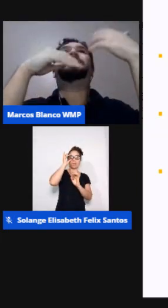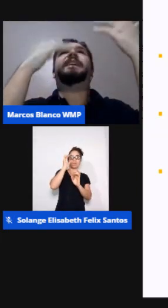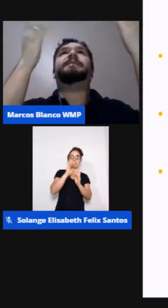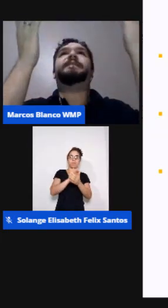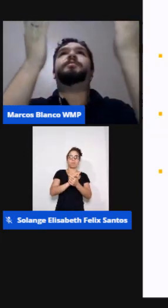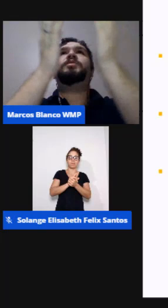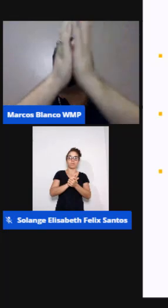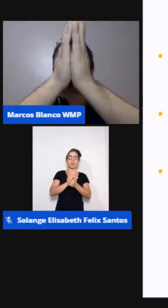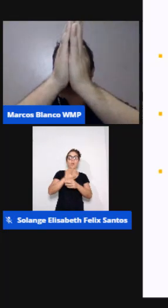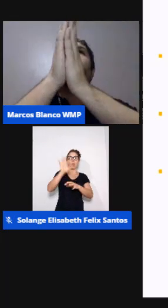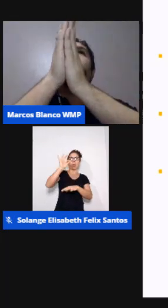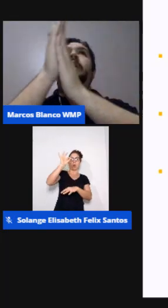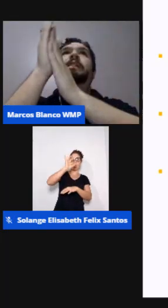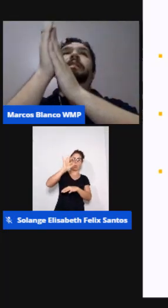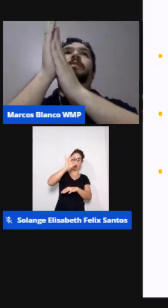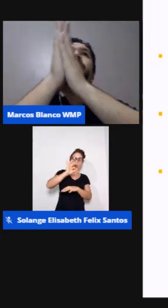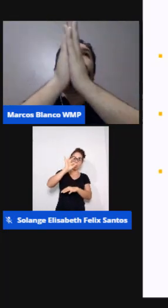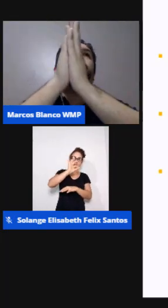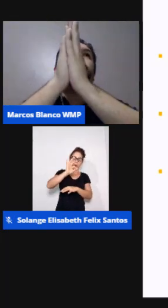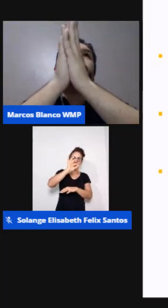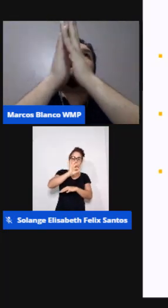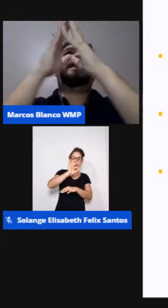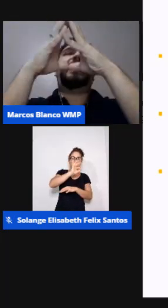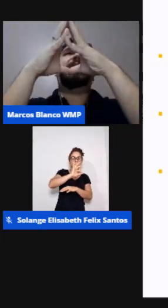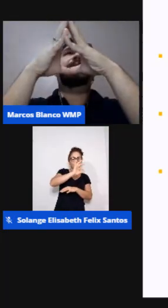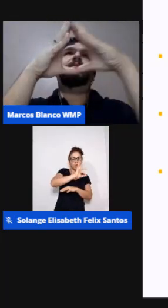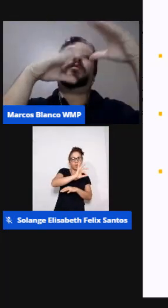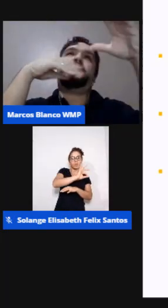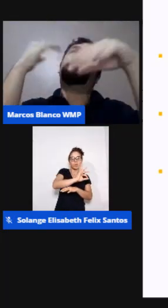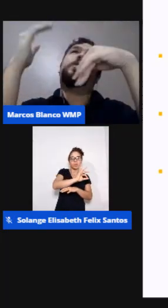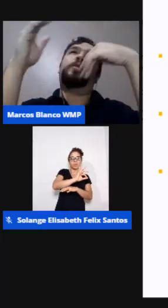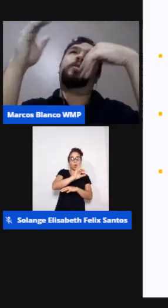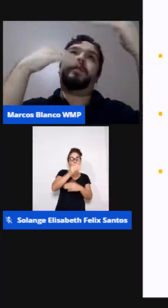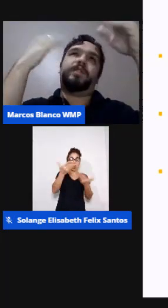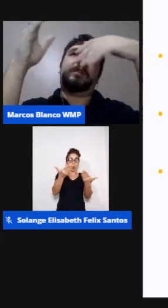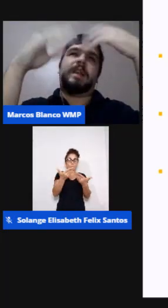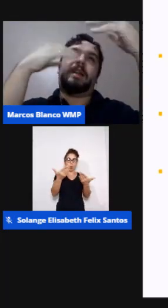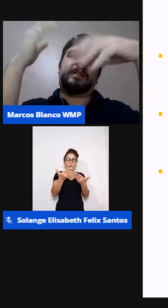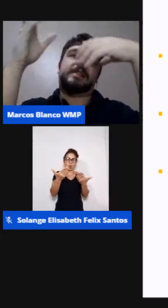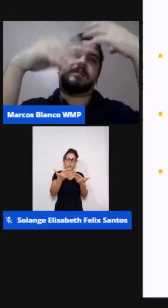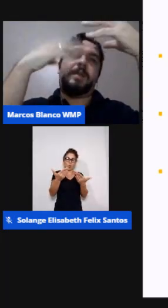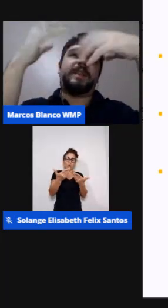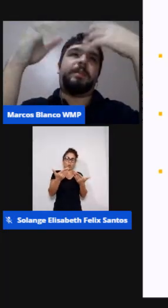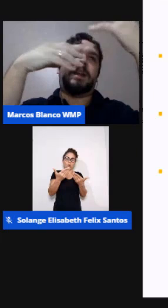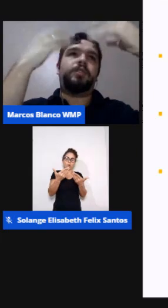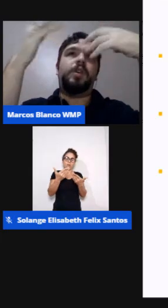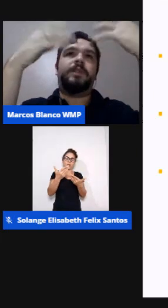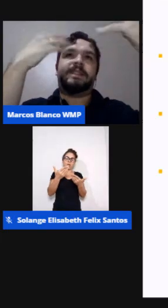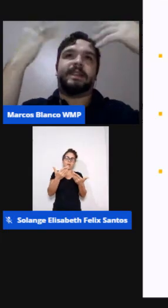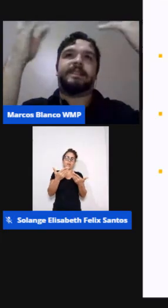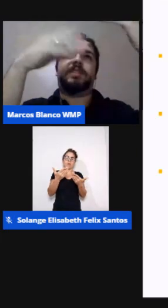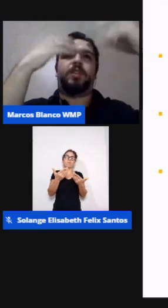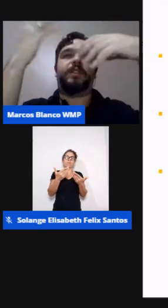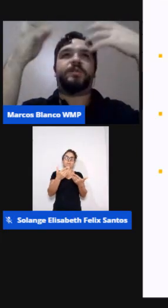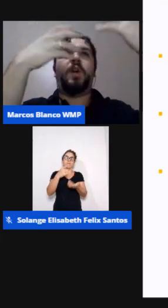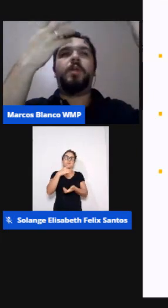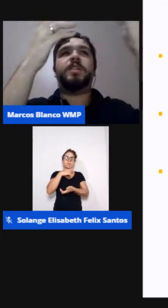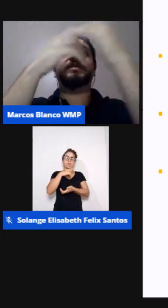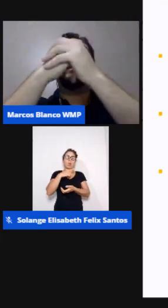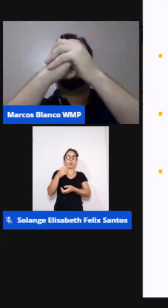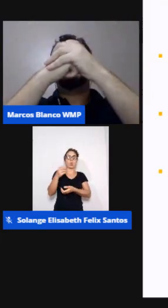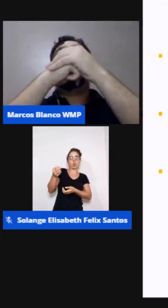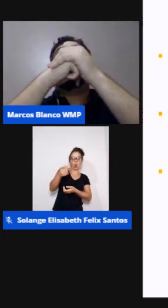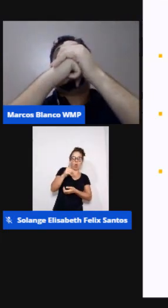mosquito uma resistência a esses mosquitos. Então, hoje em dia, você tem novos, claro, sempre é trabalhado novos inseticidas,